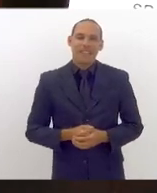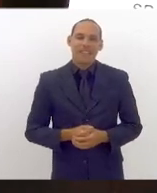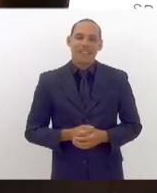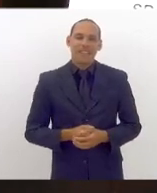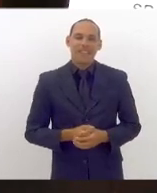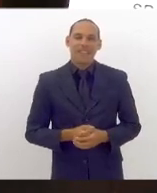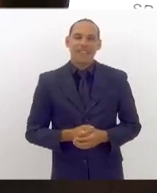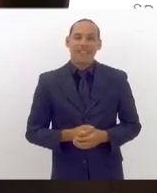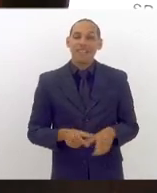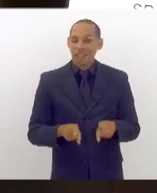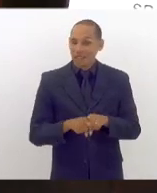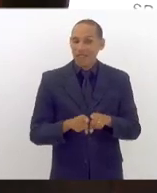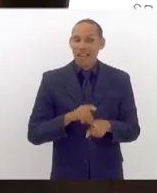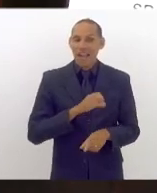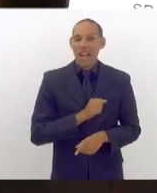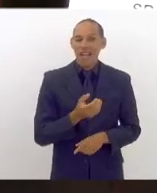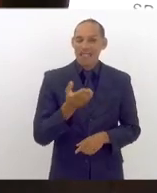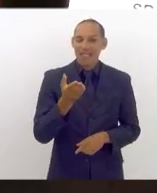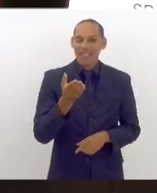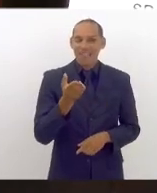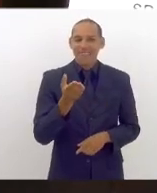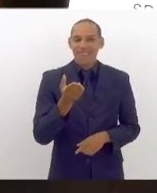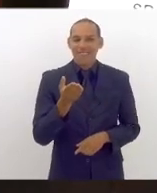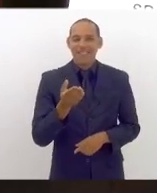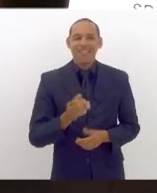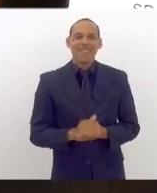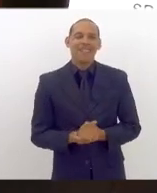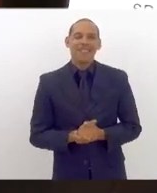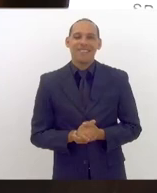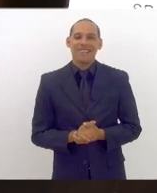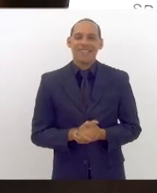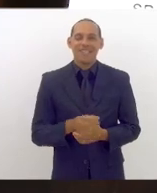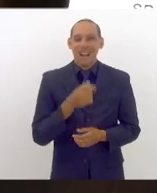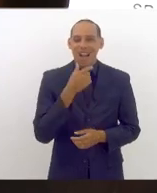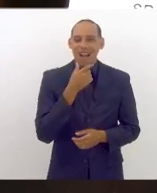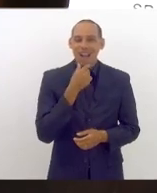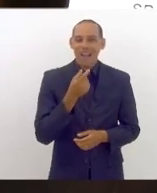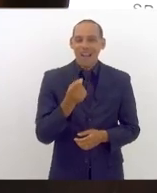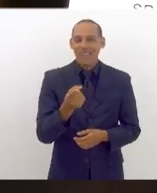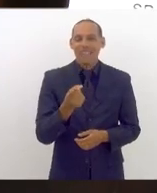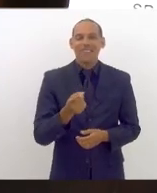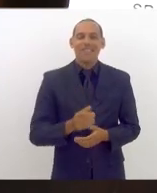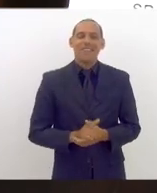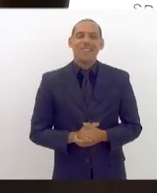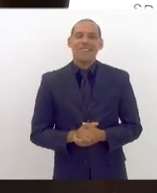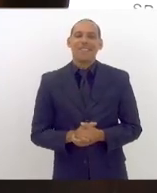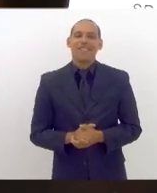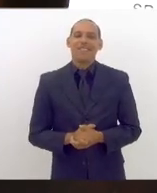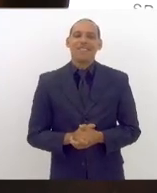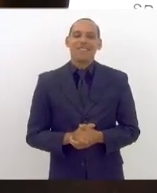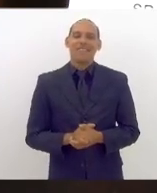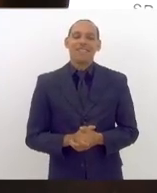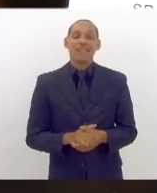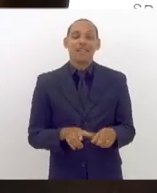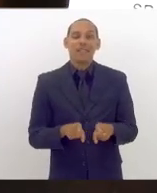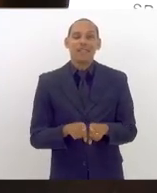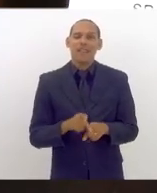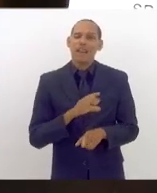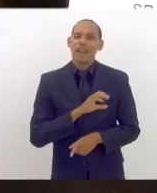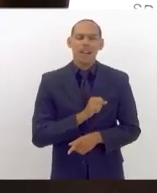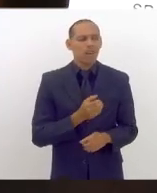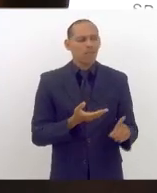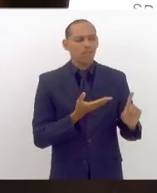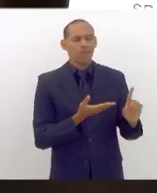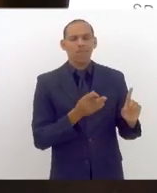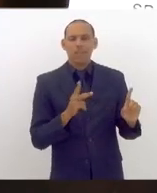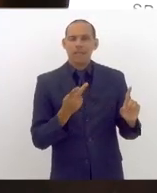como também sinto amor pelo senhor viu que Talita Silva também vai ser um cara que eu amo e eu realmente sinto amor pelo